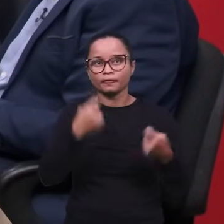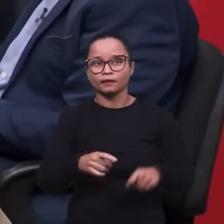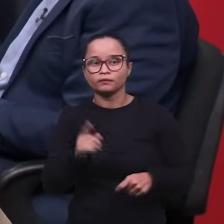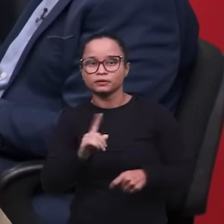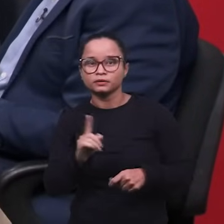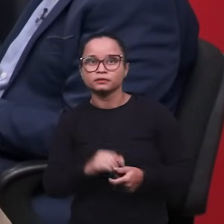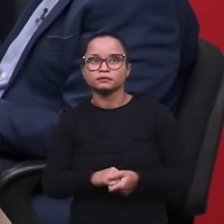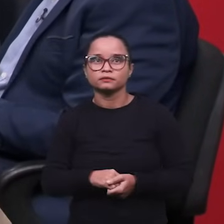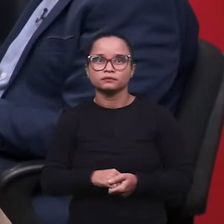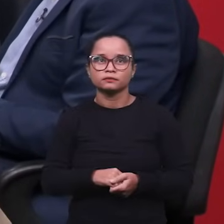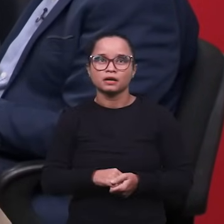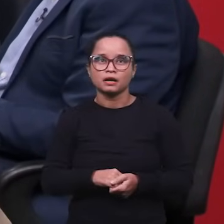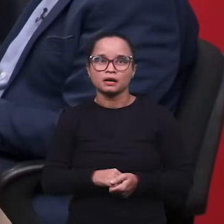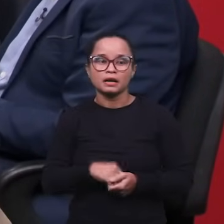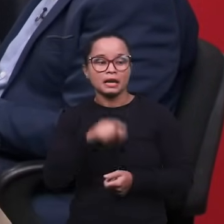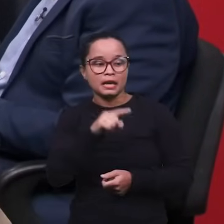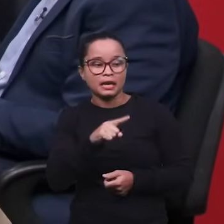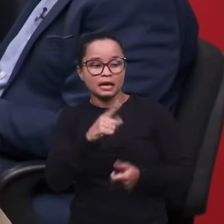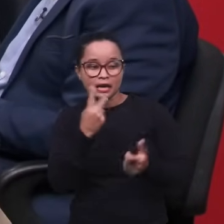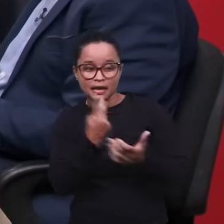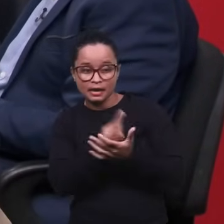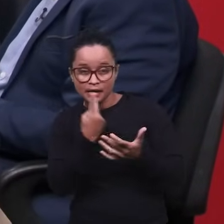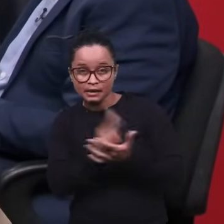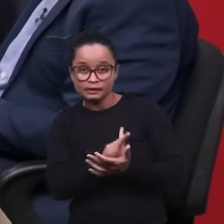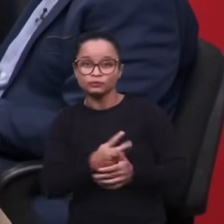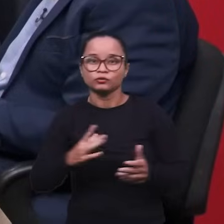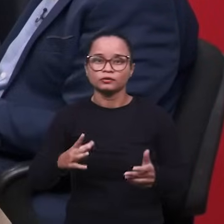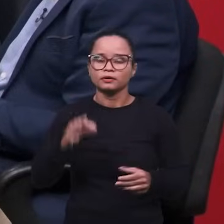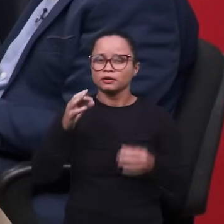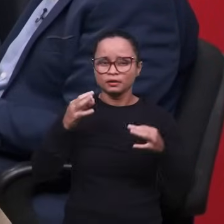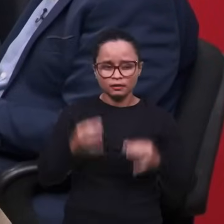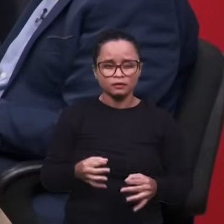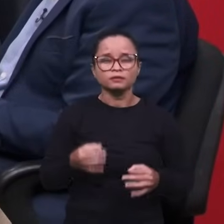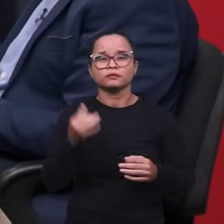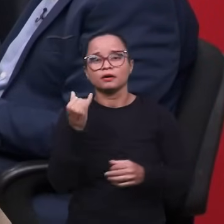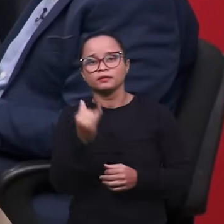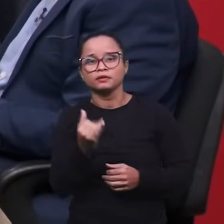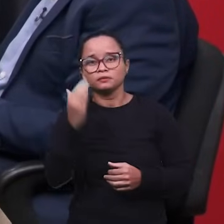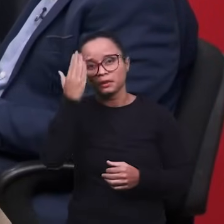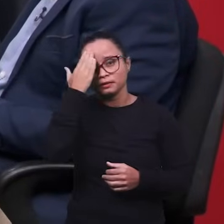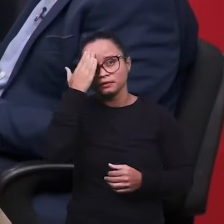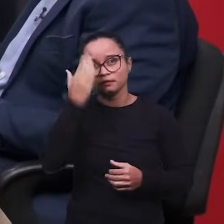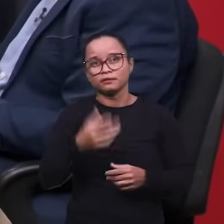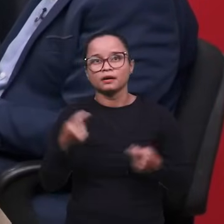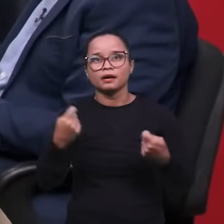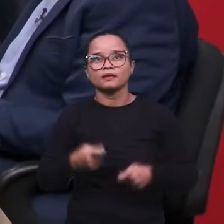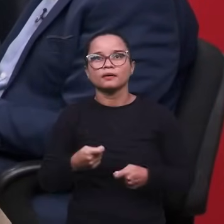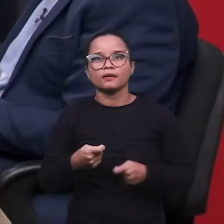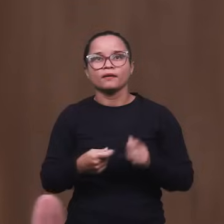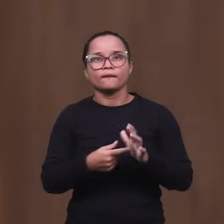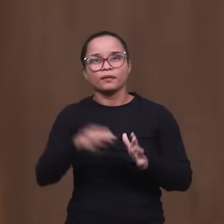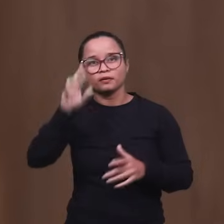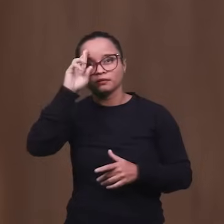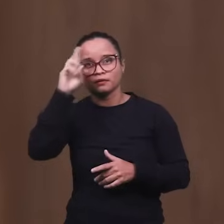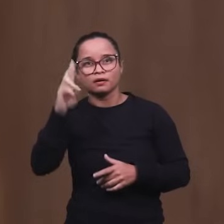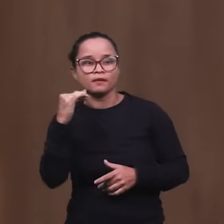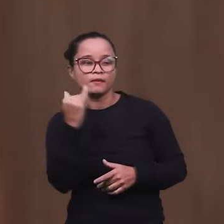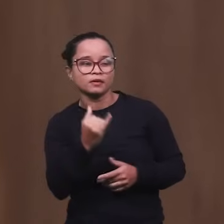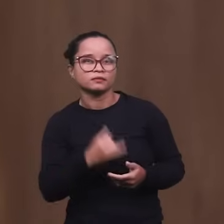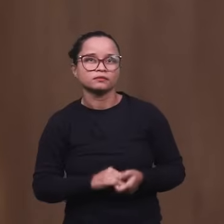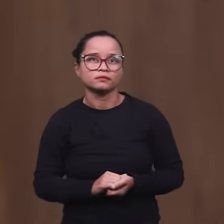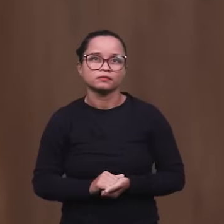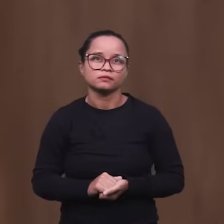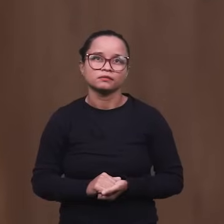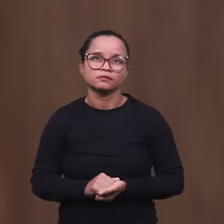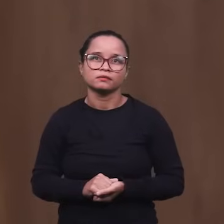precisa usar o nome do Senhor para dizer. Ele tem autoridade para dizer que o que é errado é errado, o que é ser, compreende? Ele não tem que colocar no Senhor para